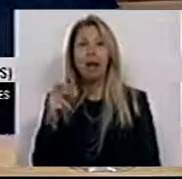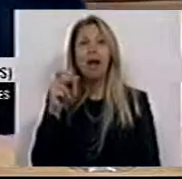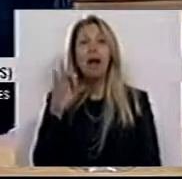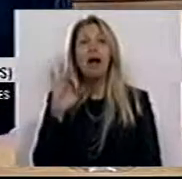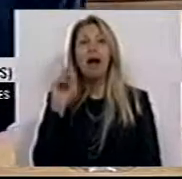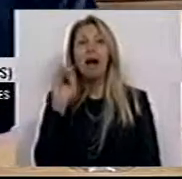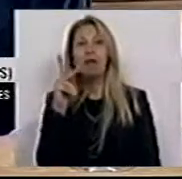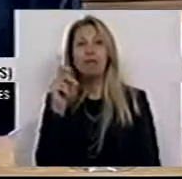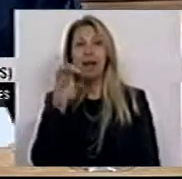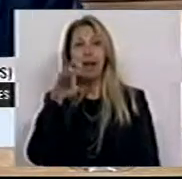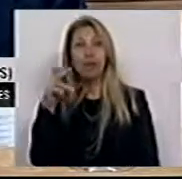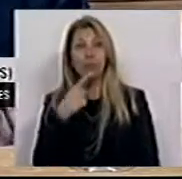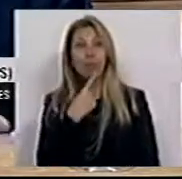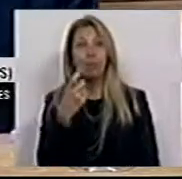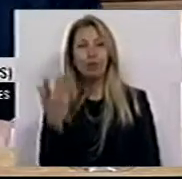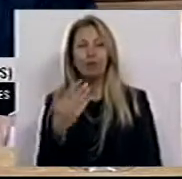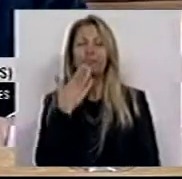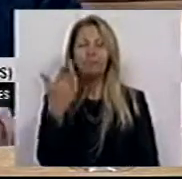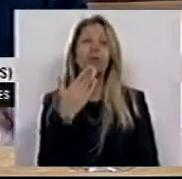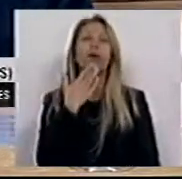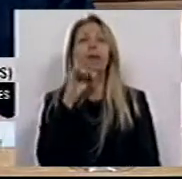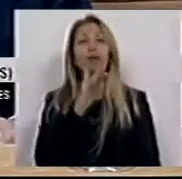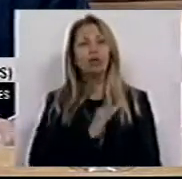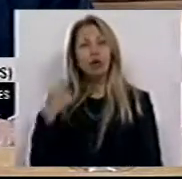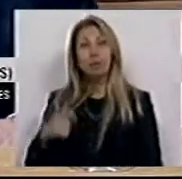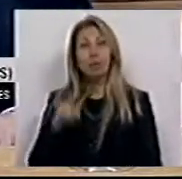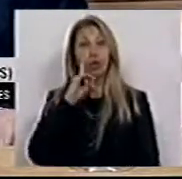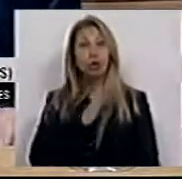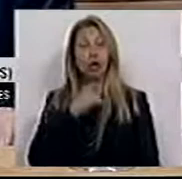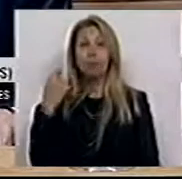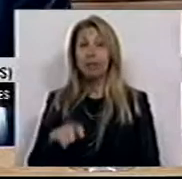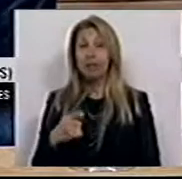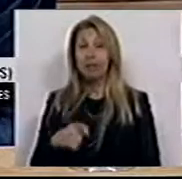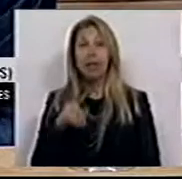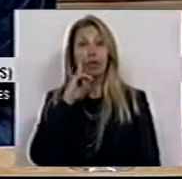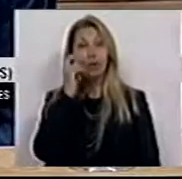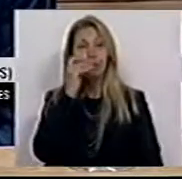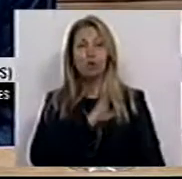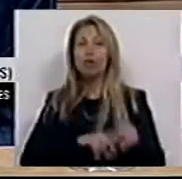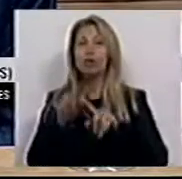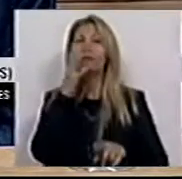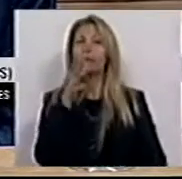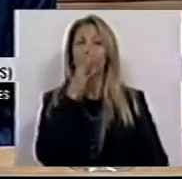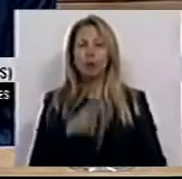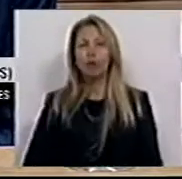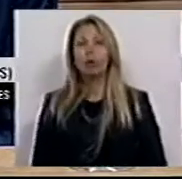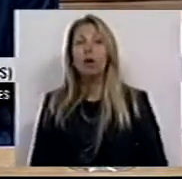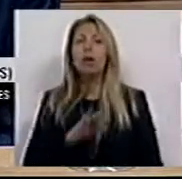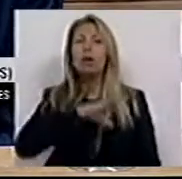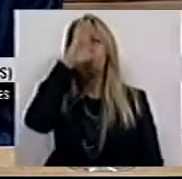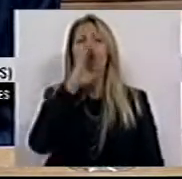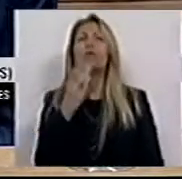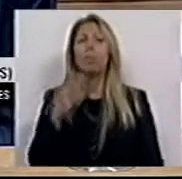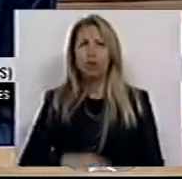Pergunta, faz favor. Muito obrigada, Sra. Presidente, Sr. Presidente, Sras. E Srs. Deputados. Sr.